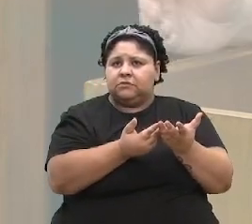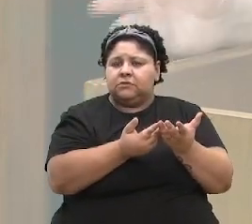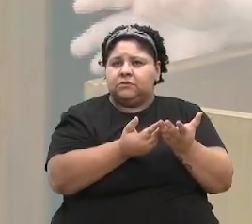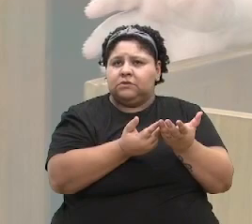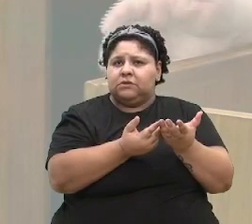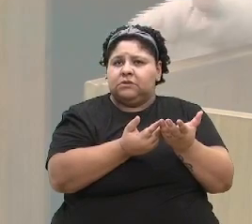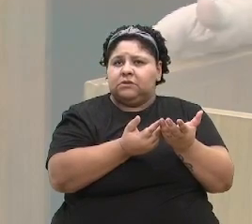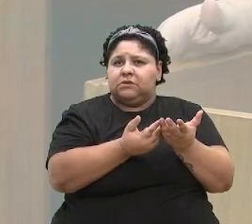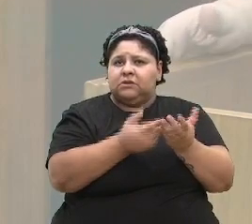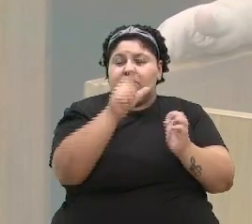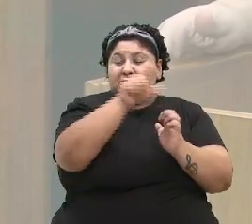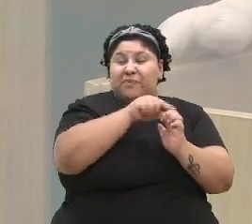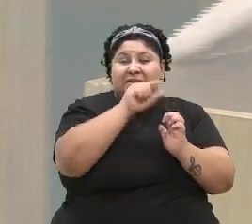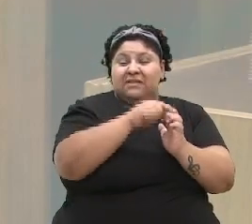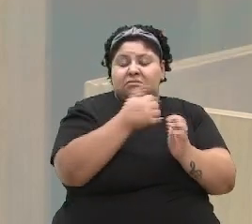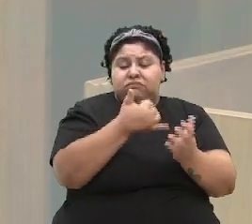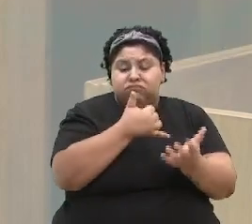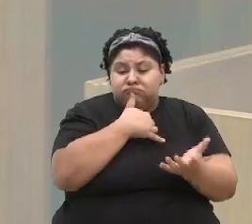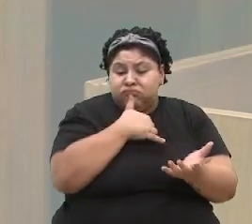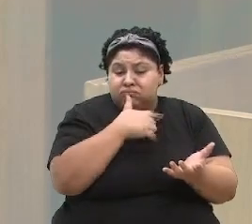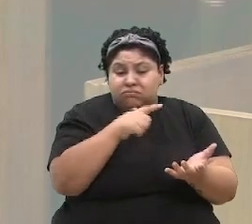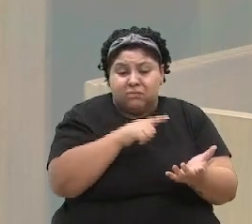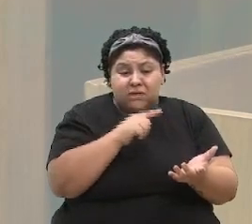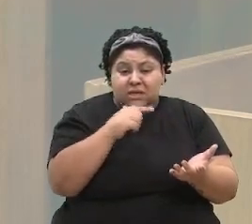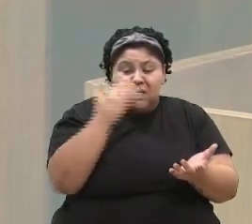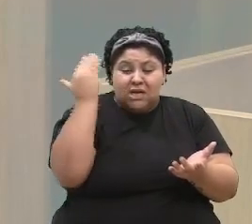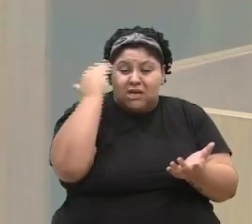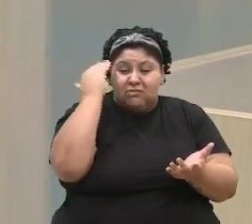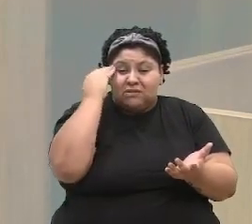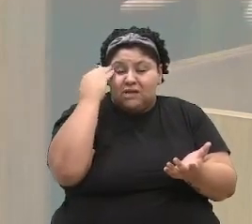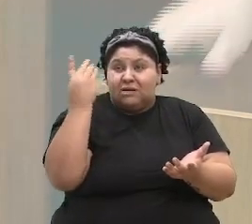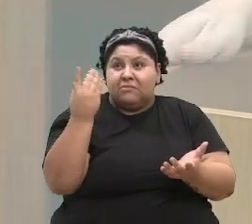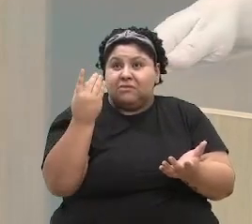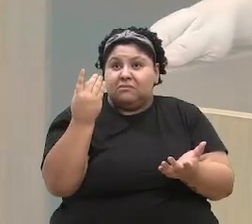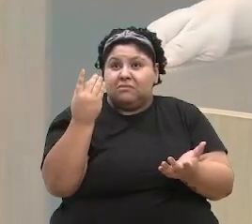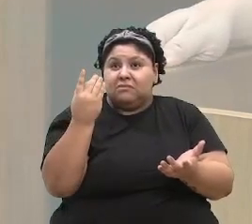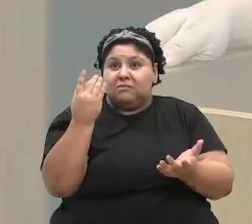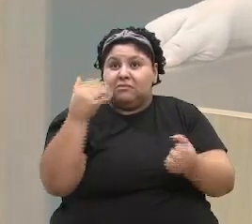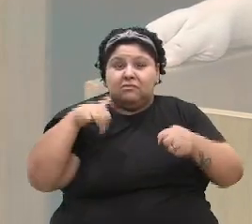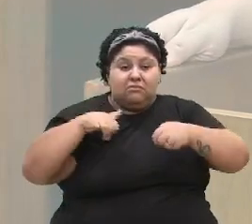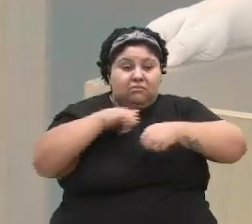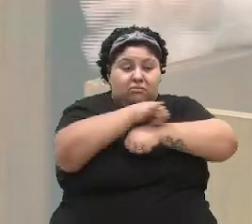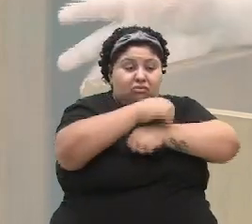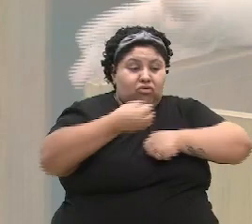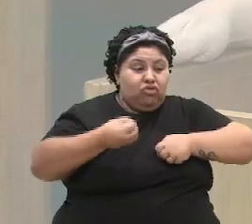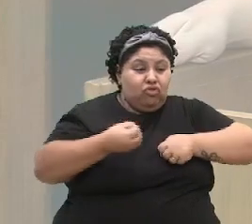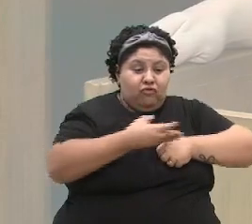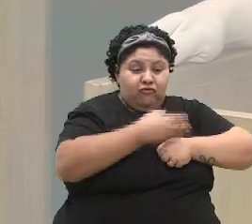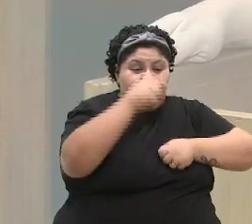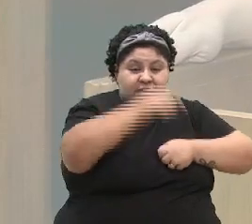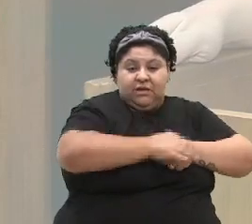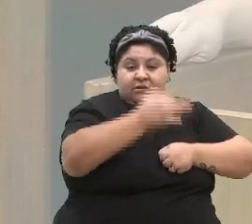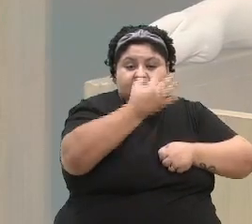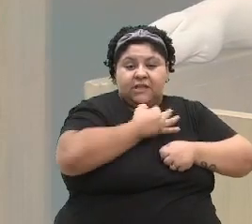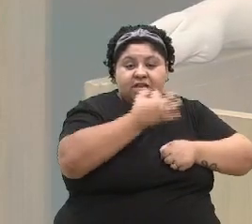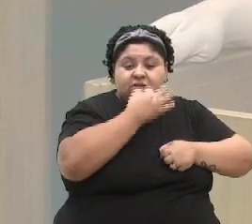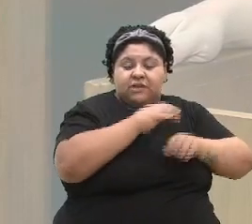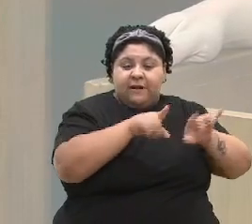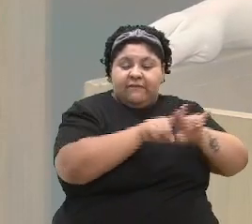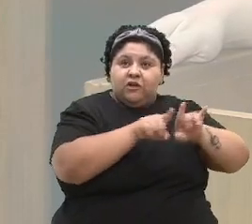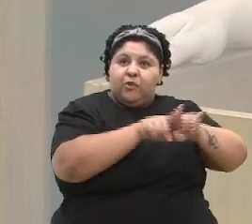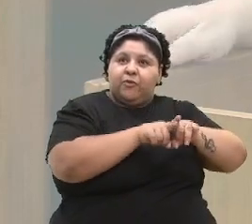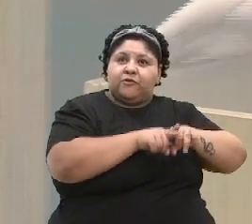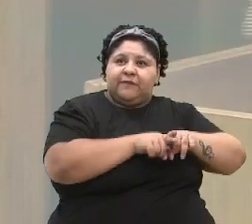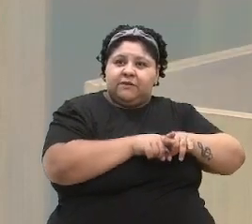está desanimado, está dizendo que ele não sabe se um dia vai ver um pouso naquele novo aeroporto que sequer tem início,